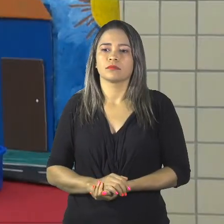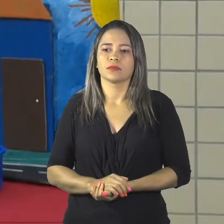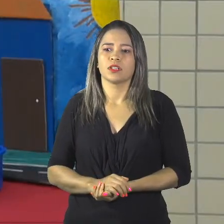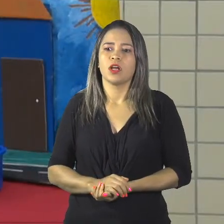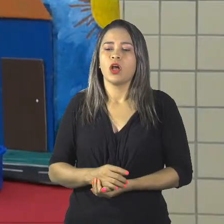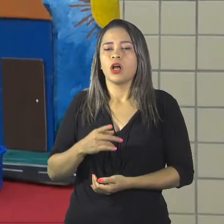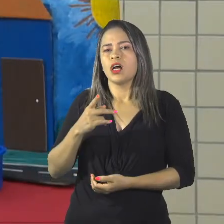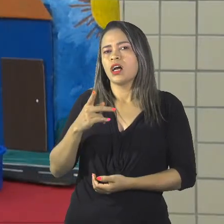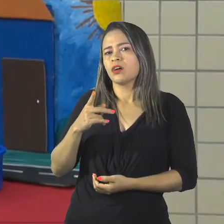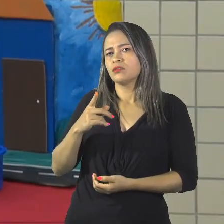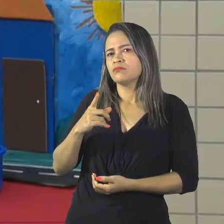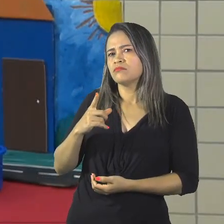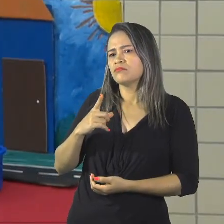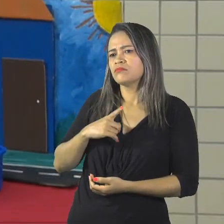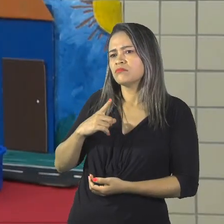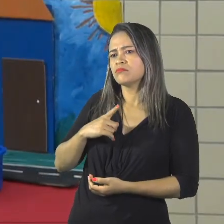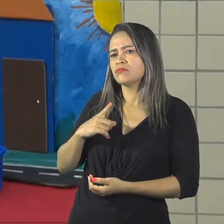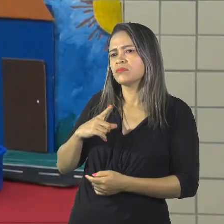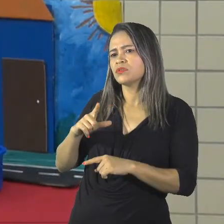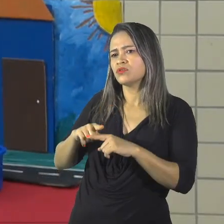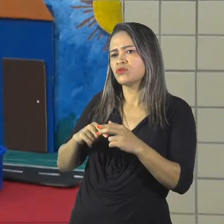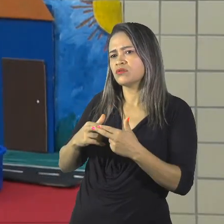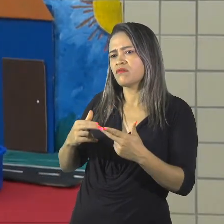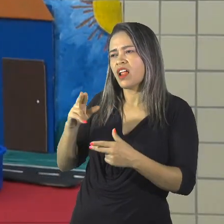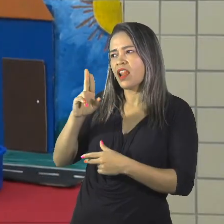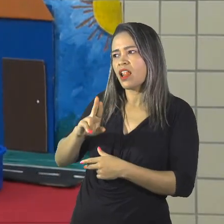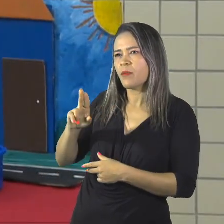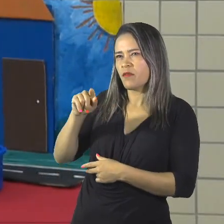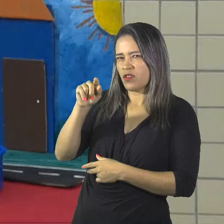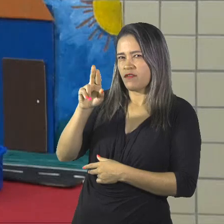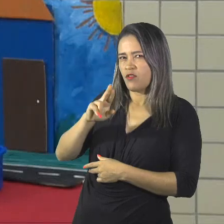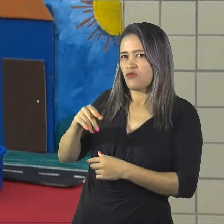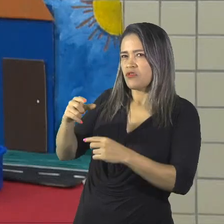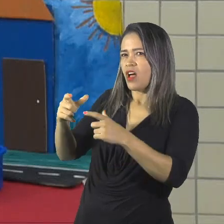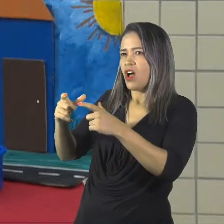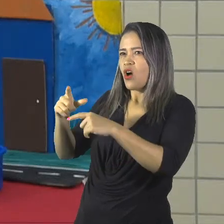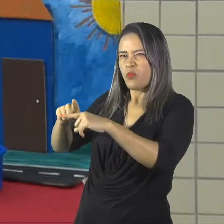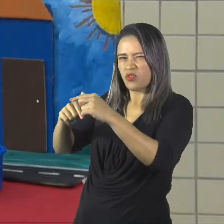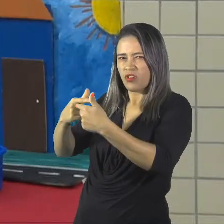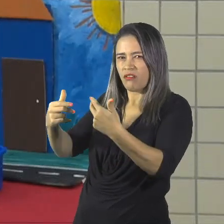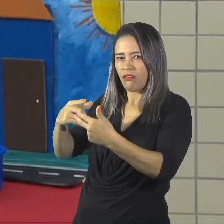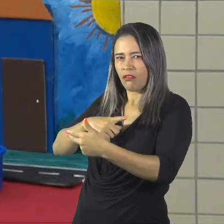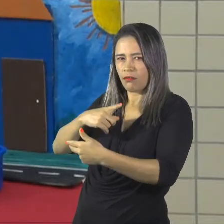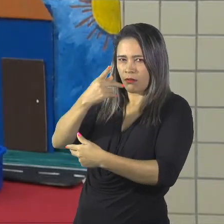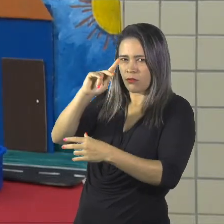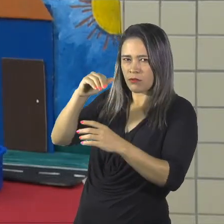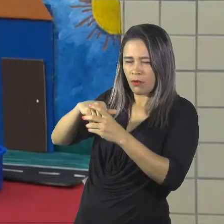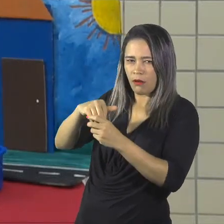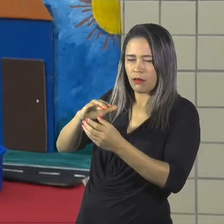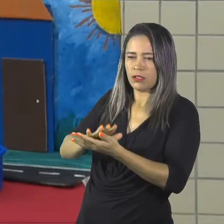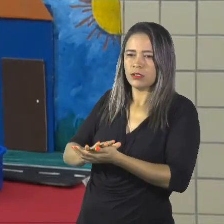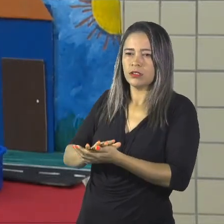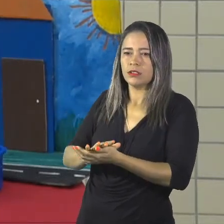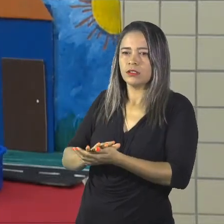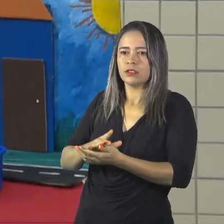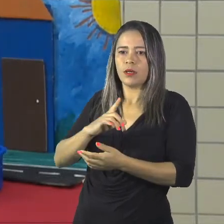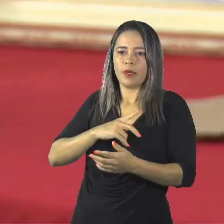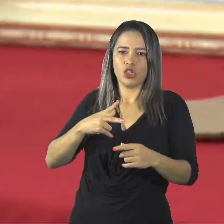você tem aí na sua casa que vai lembrar essas formas geométricas tão interessantes, não é mesmo? Você vai precisar também de